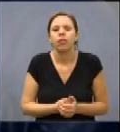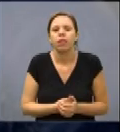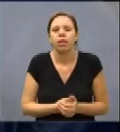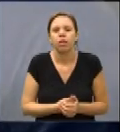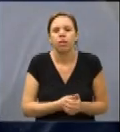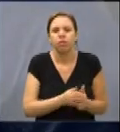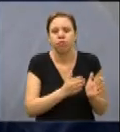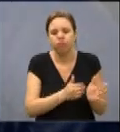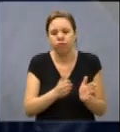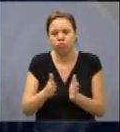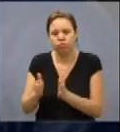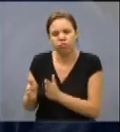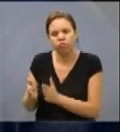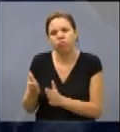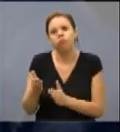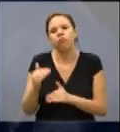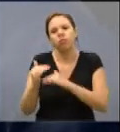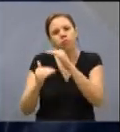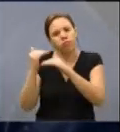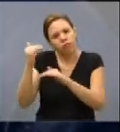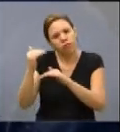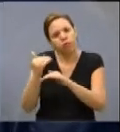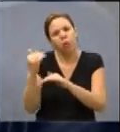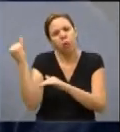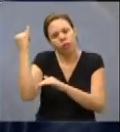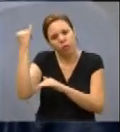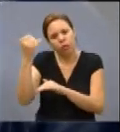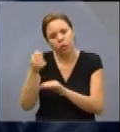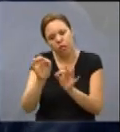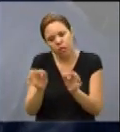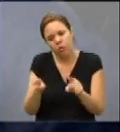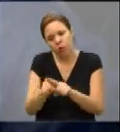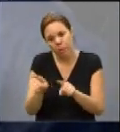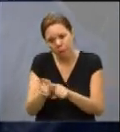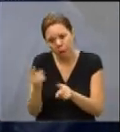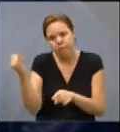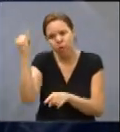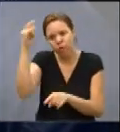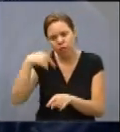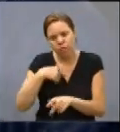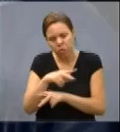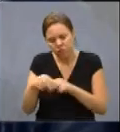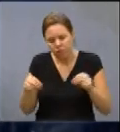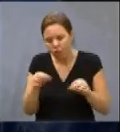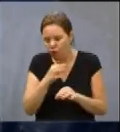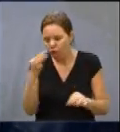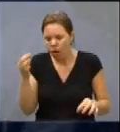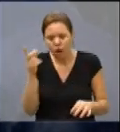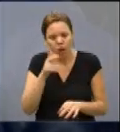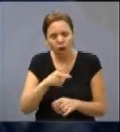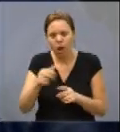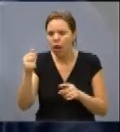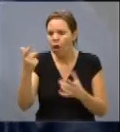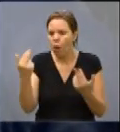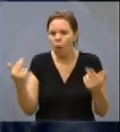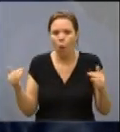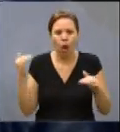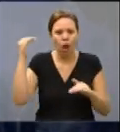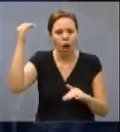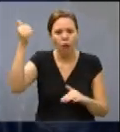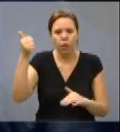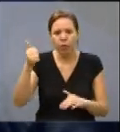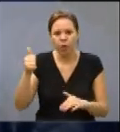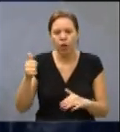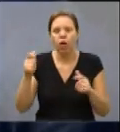pequenas, mas são prêmios importantes. Mas chegar lá, na verdade, é ganhar o primeiro lugar, que